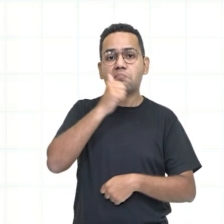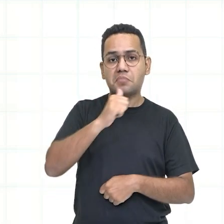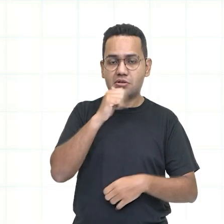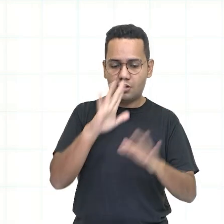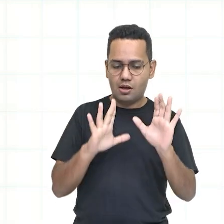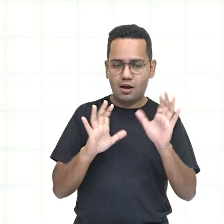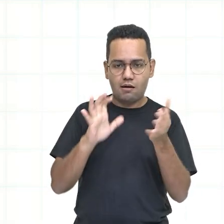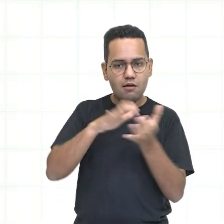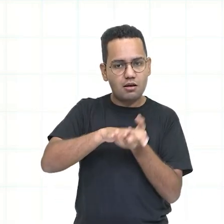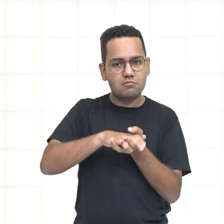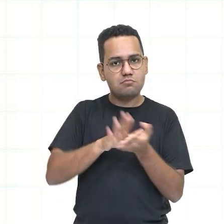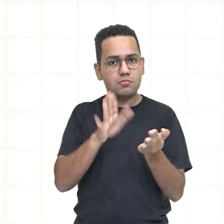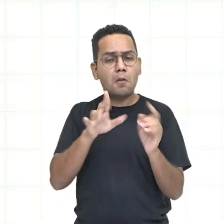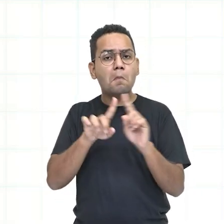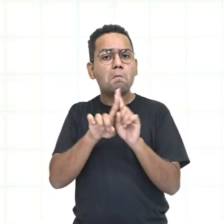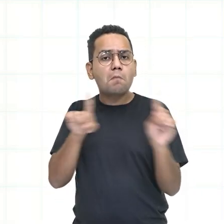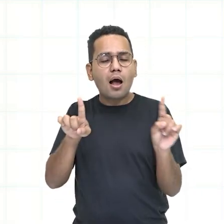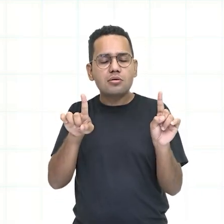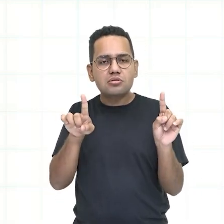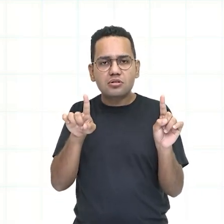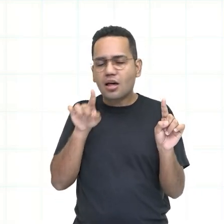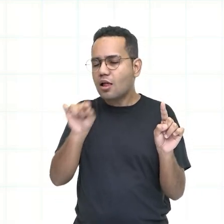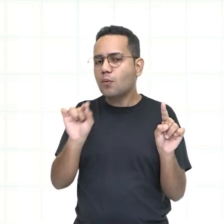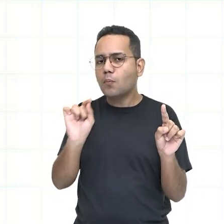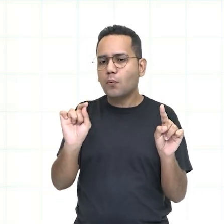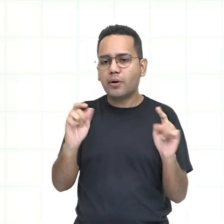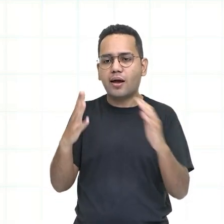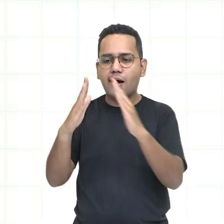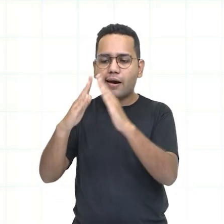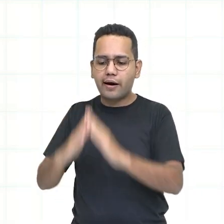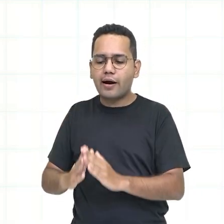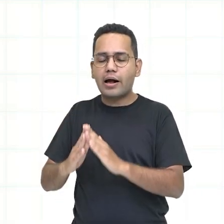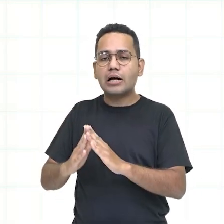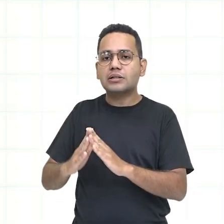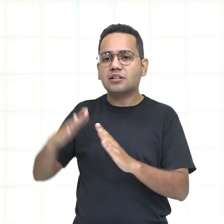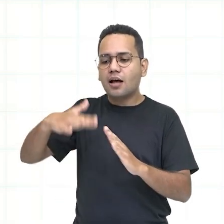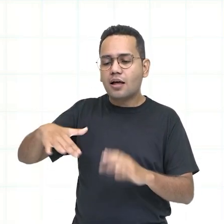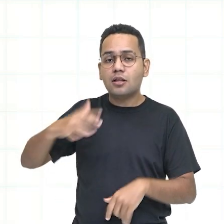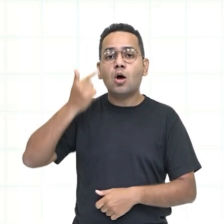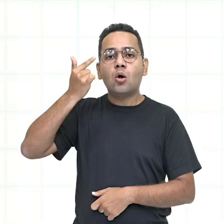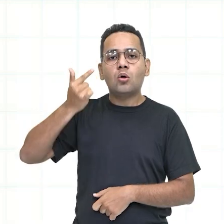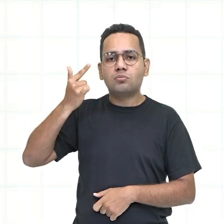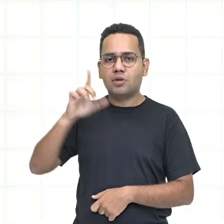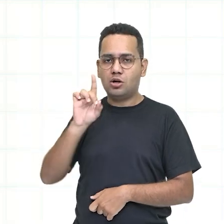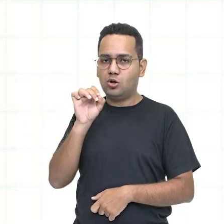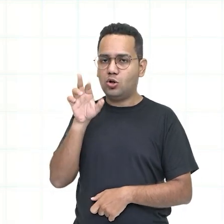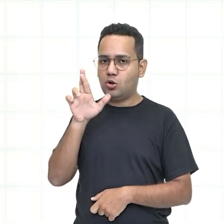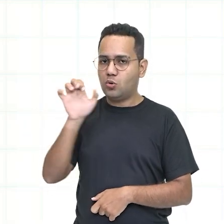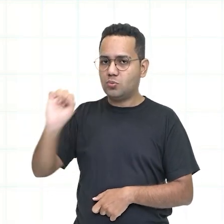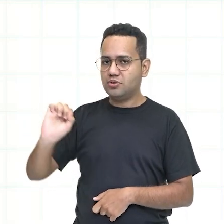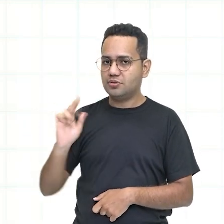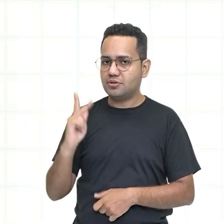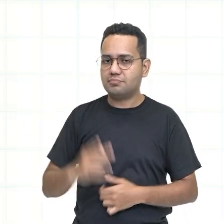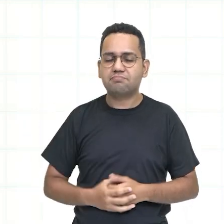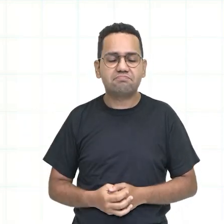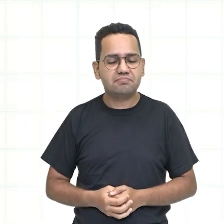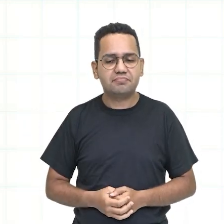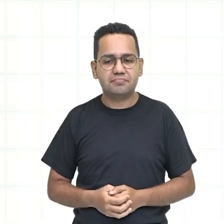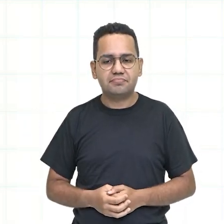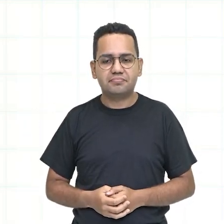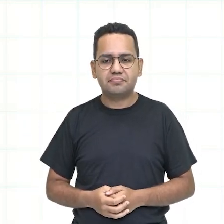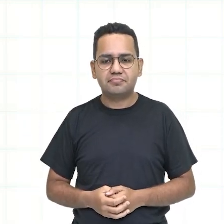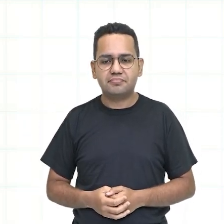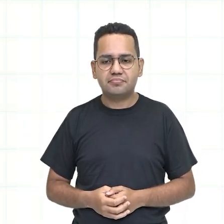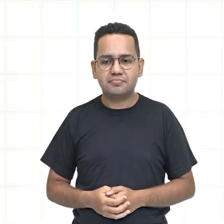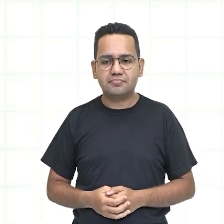Ela mora em Londres, ok? Então, é uma ideia de acréscimo. Acréscimo. Então,